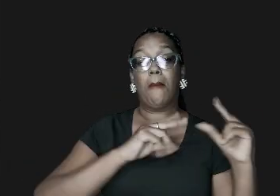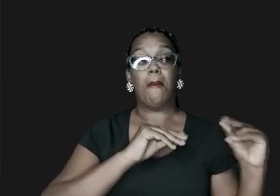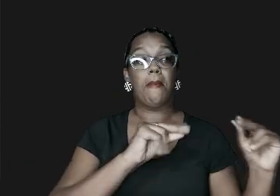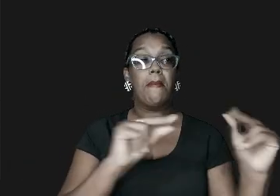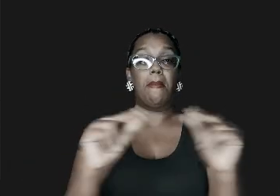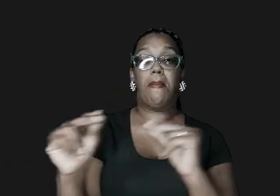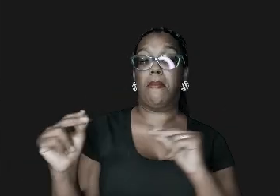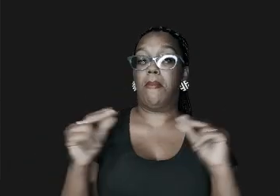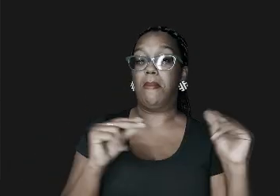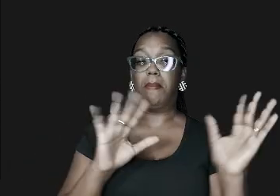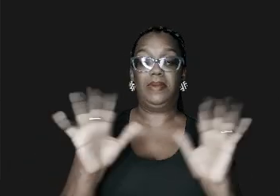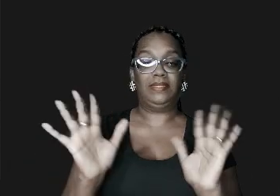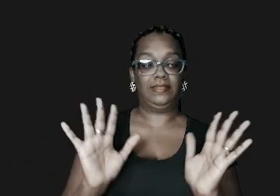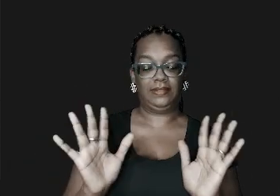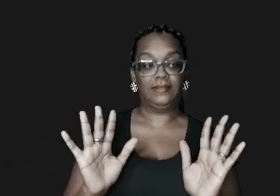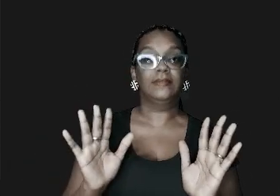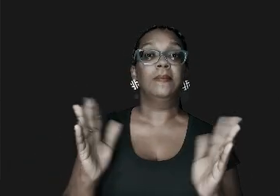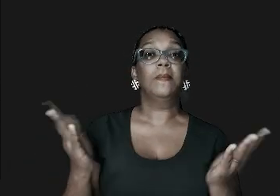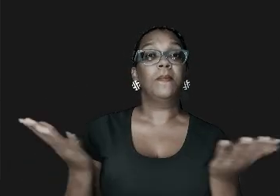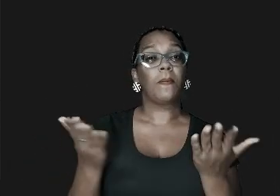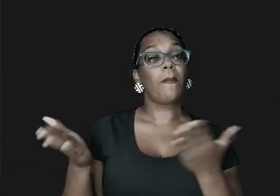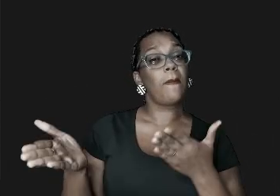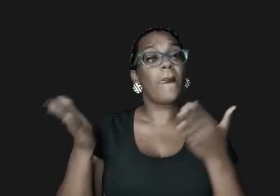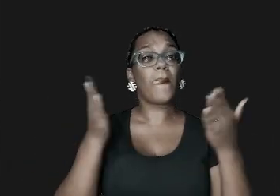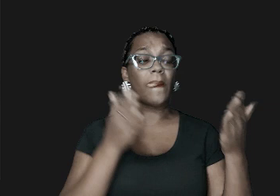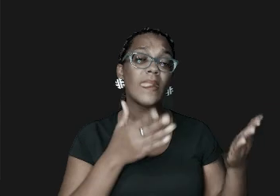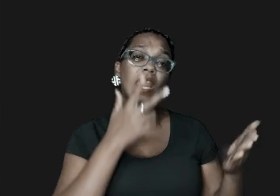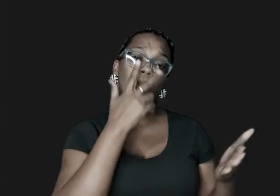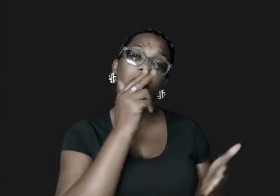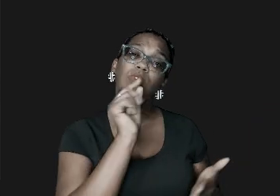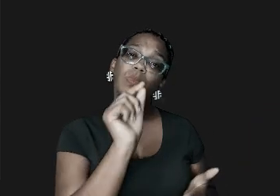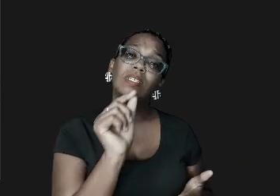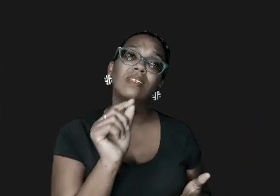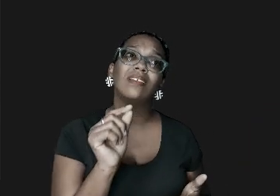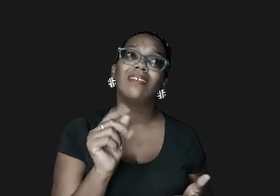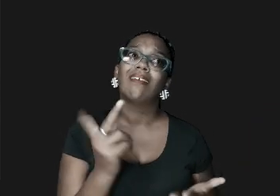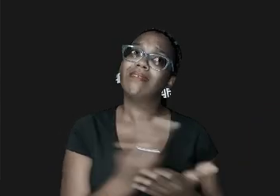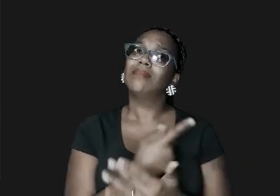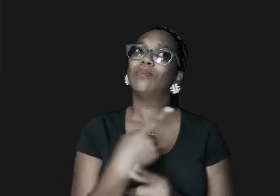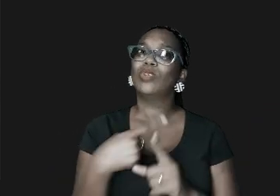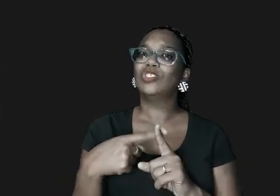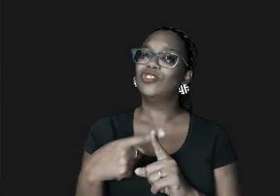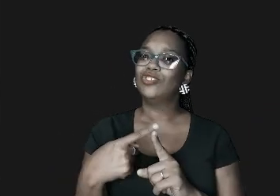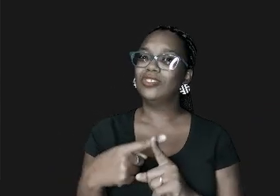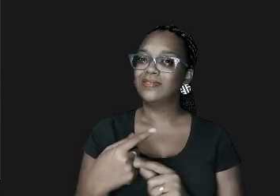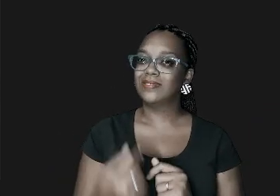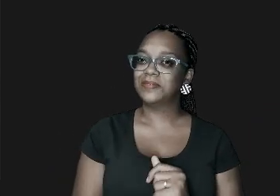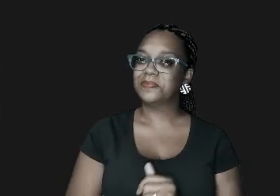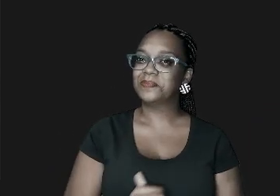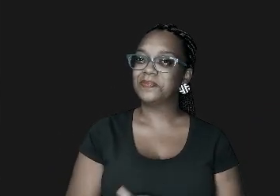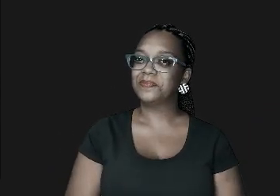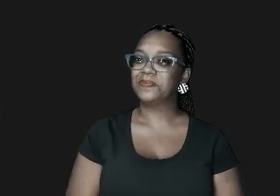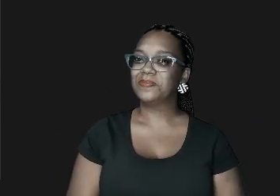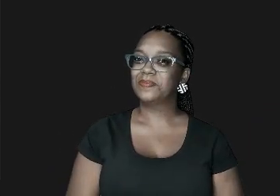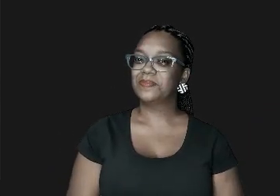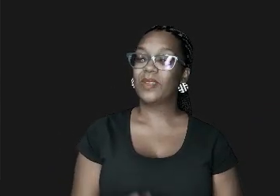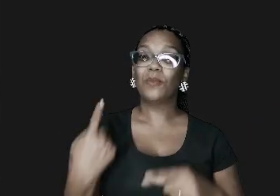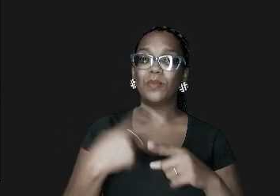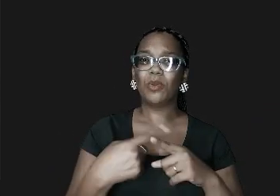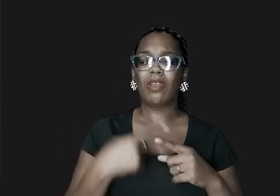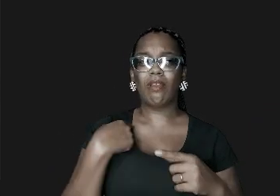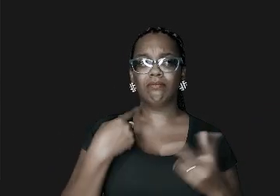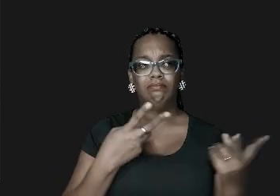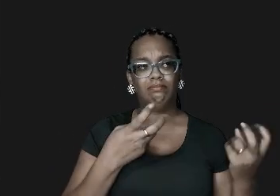e que gerou um bolinho grande no mercado e que por outro lado eu acho até que o efeito foi